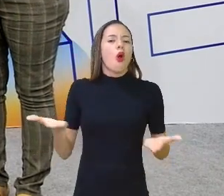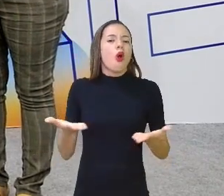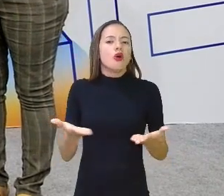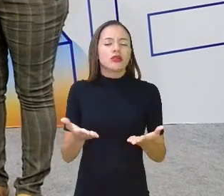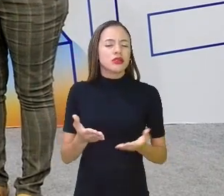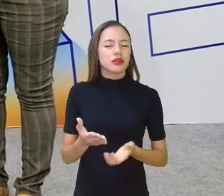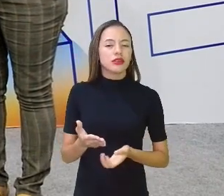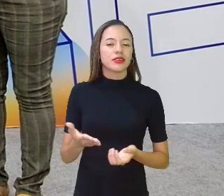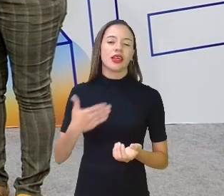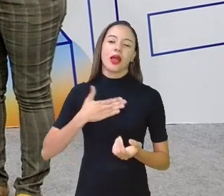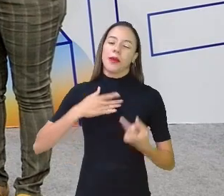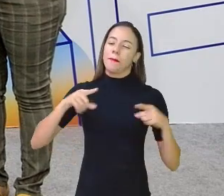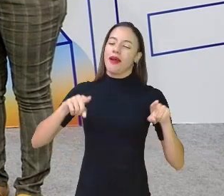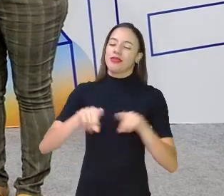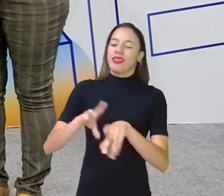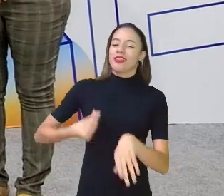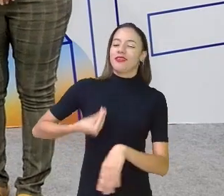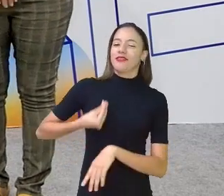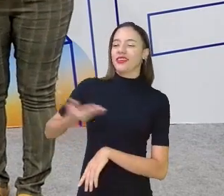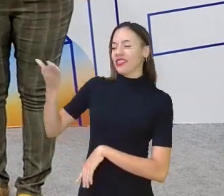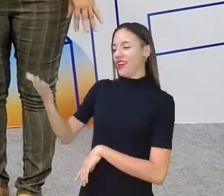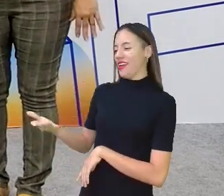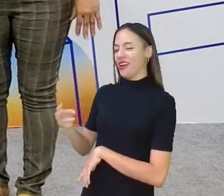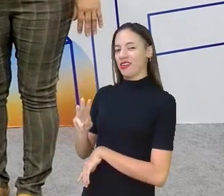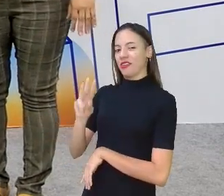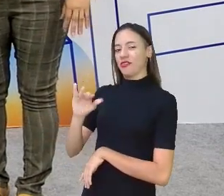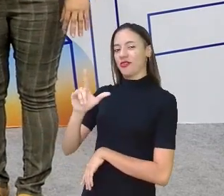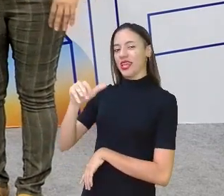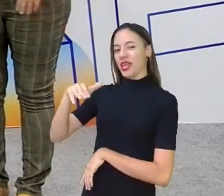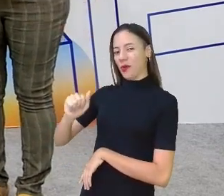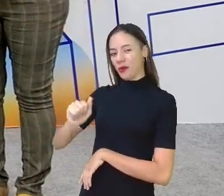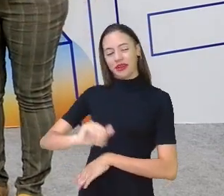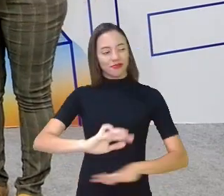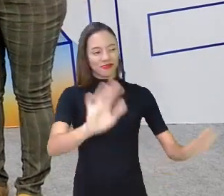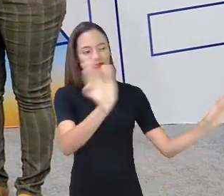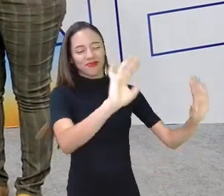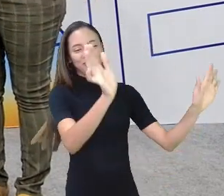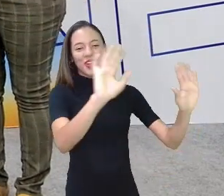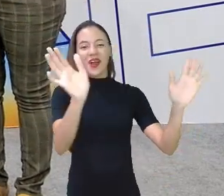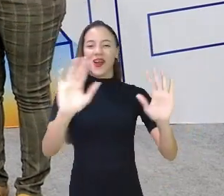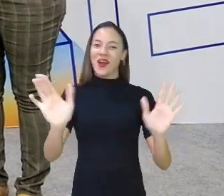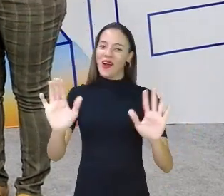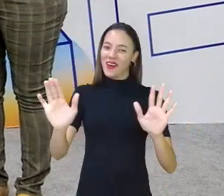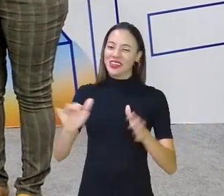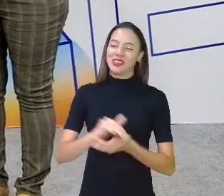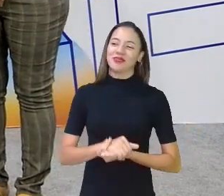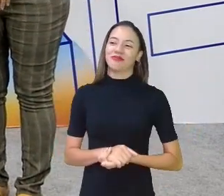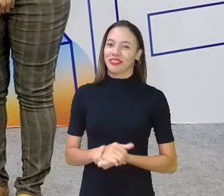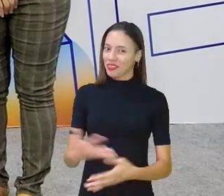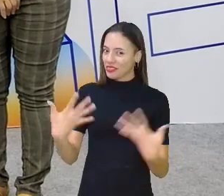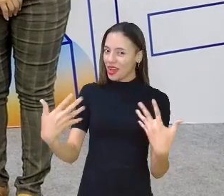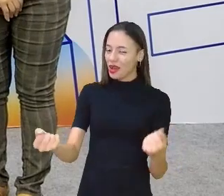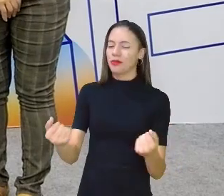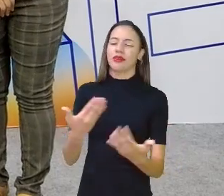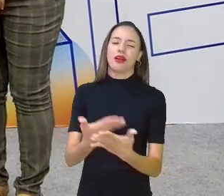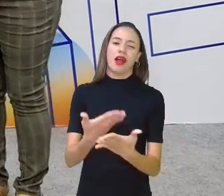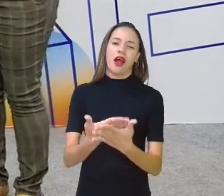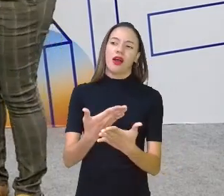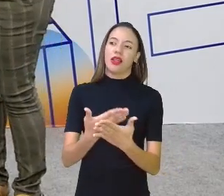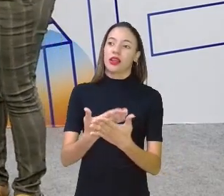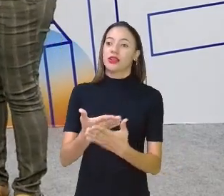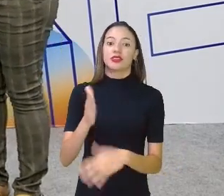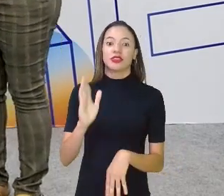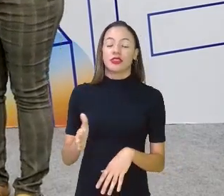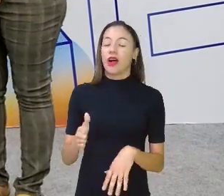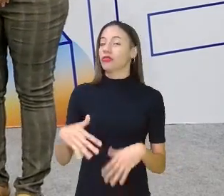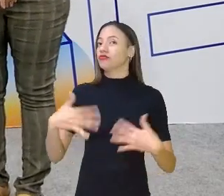Minha parceira da vida, Vilma. Oi, gente. Vamos aí. Vamos embora, que a aula já está